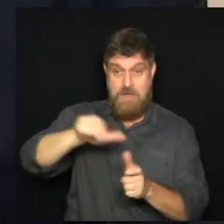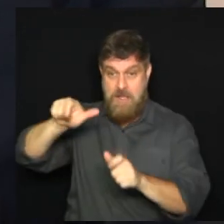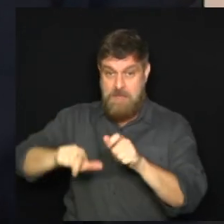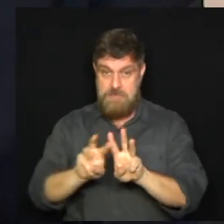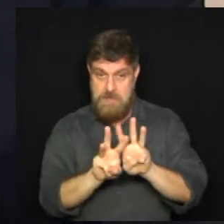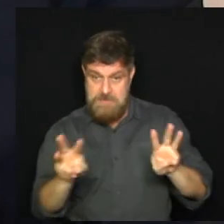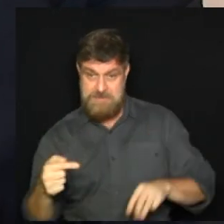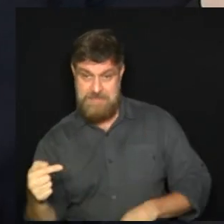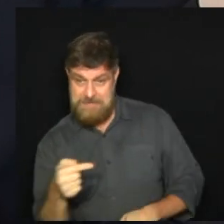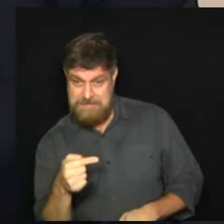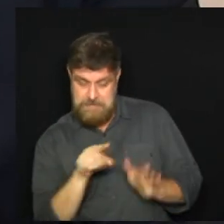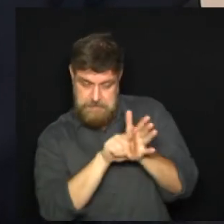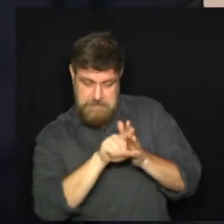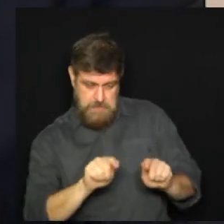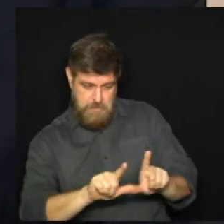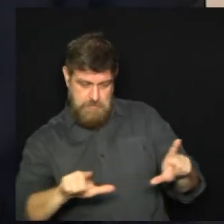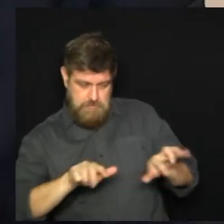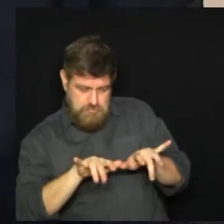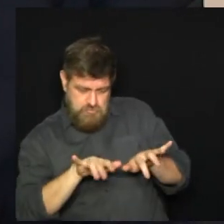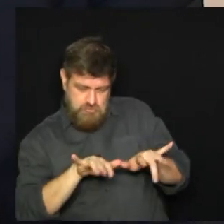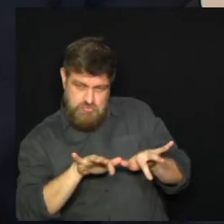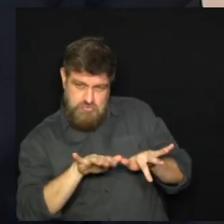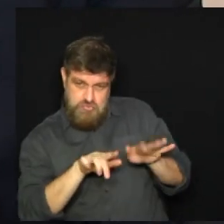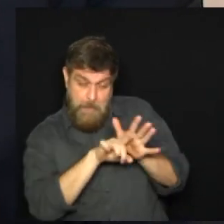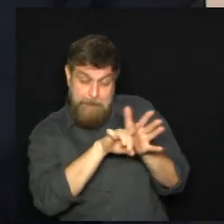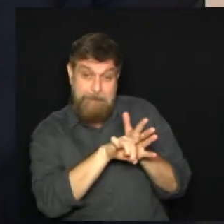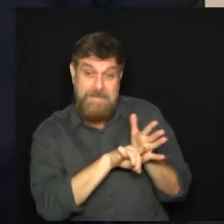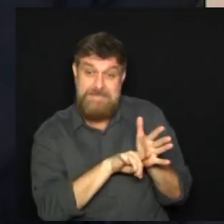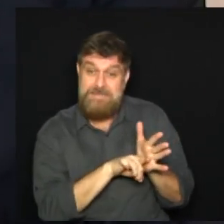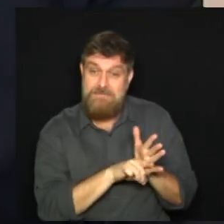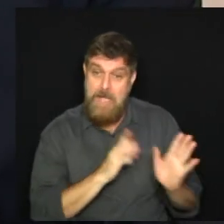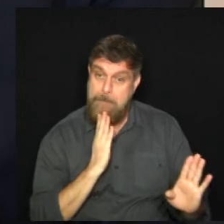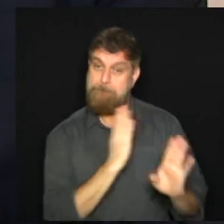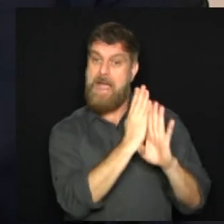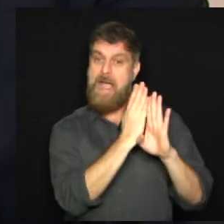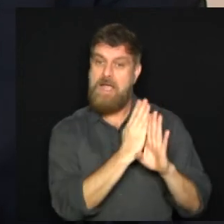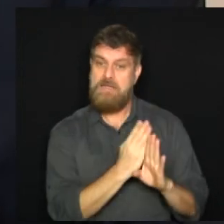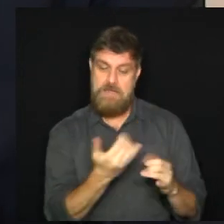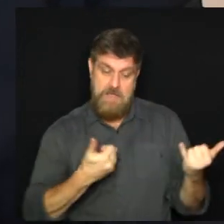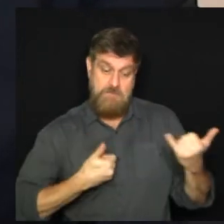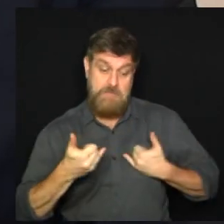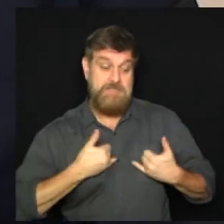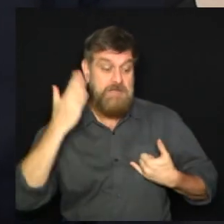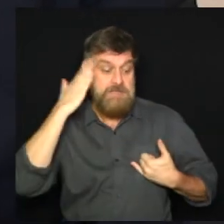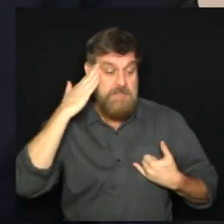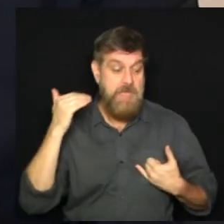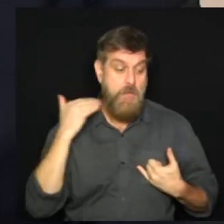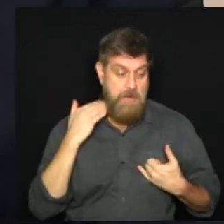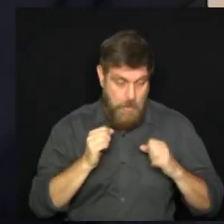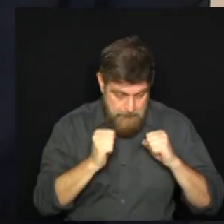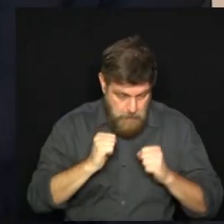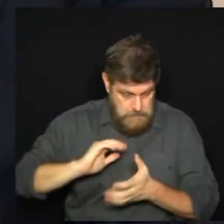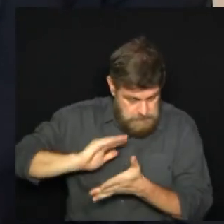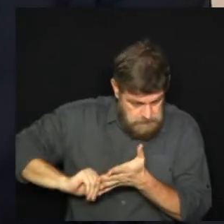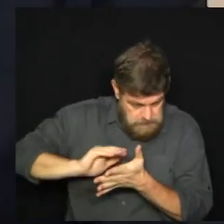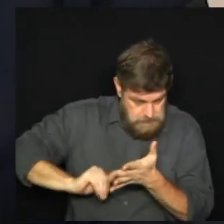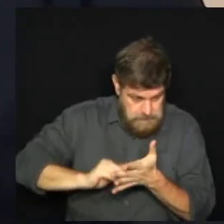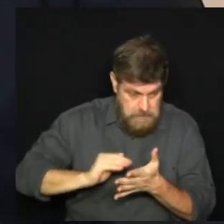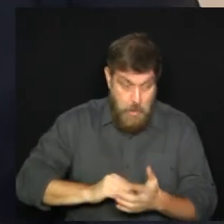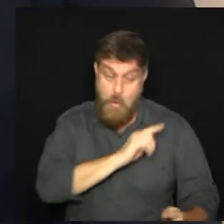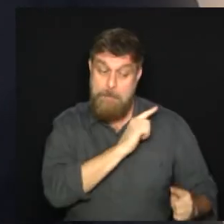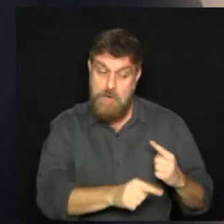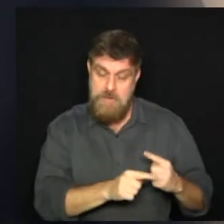regras para isso. Então, as pessoas precisam saber, conhecer quais são as regras, quais são as taxas que não são permitidas. E quem regula isso, quem